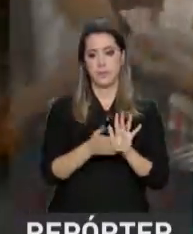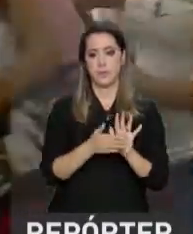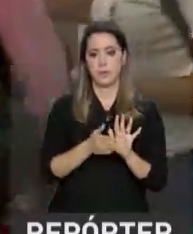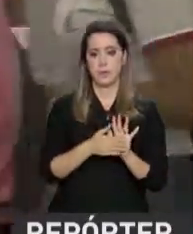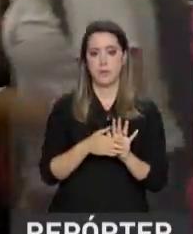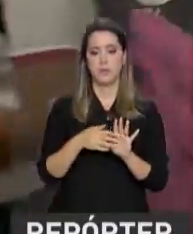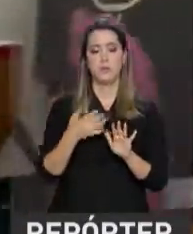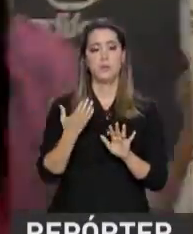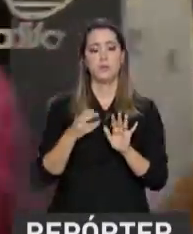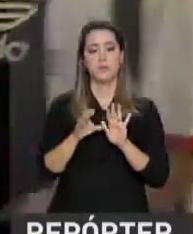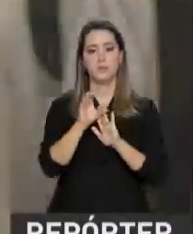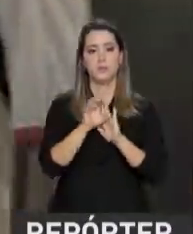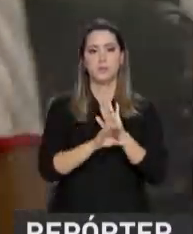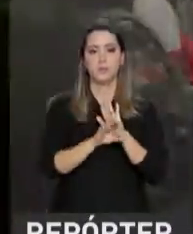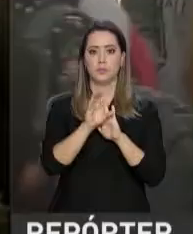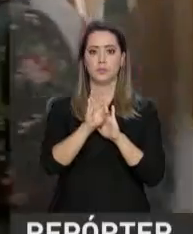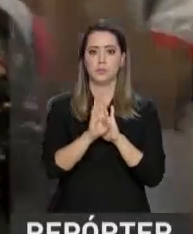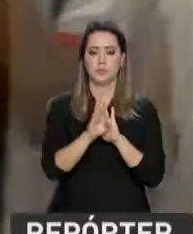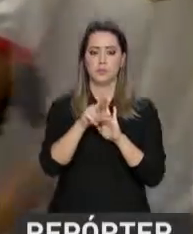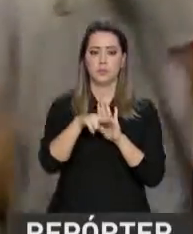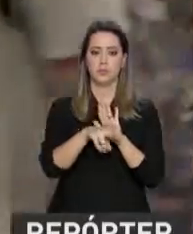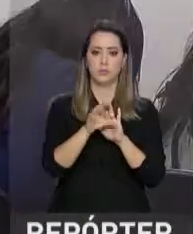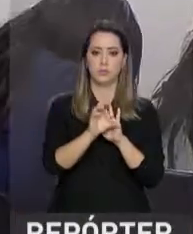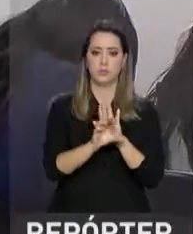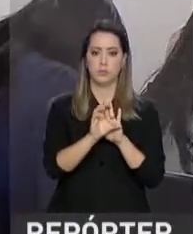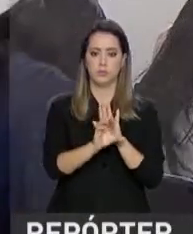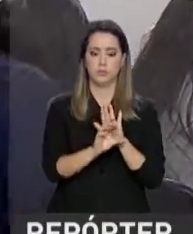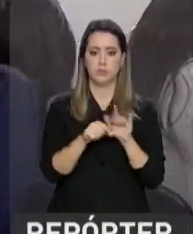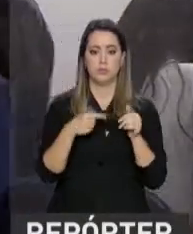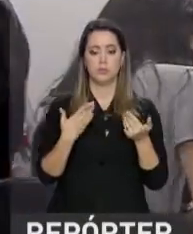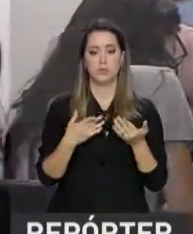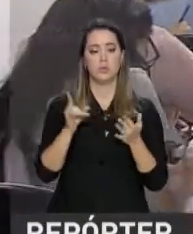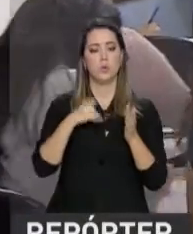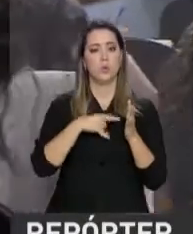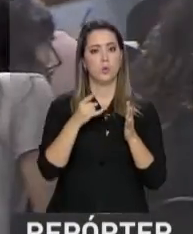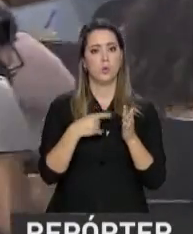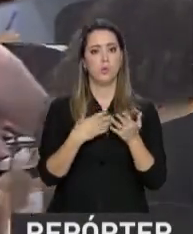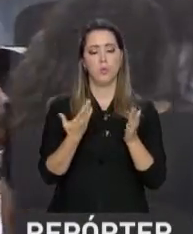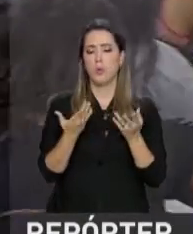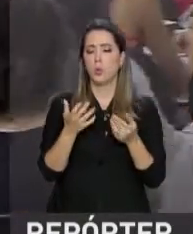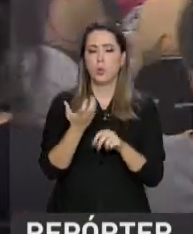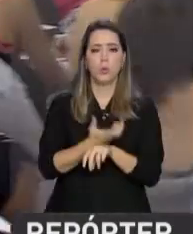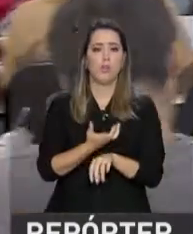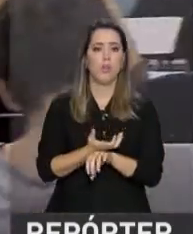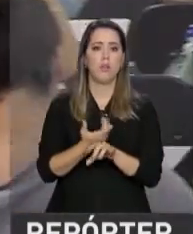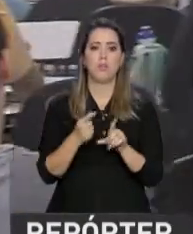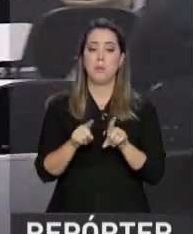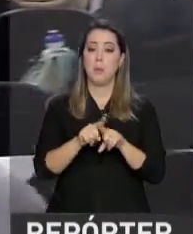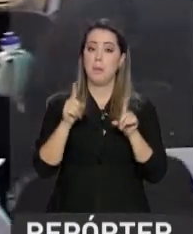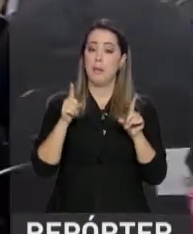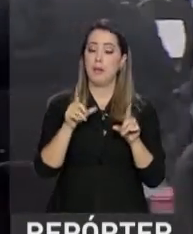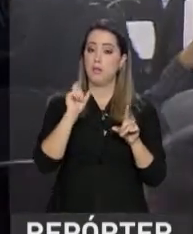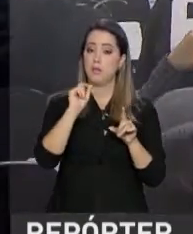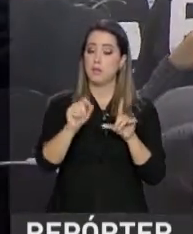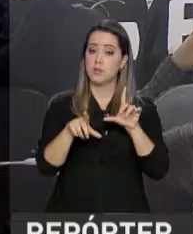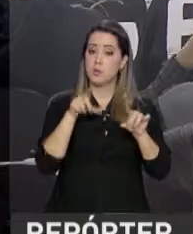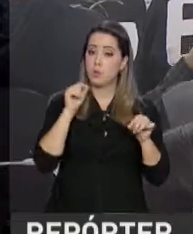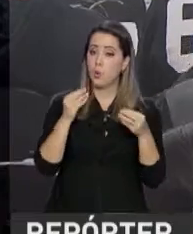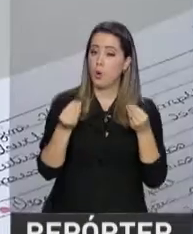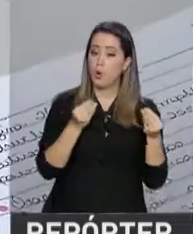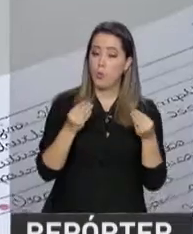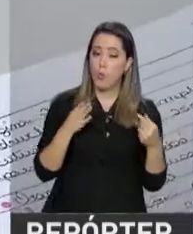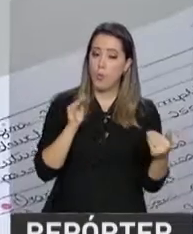que a base nacional comum curricular traz o documento não estabelece um currículo mais definir o ponto aonde se quer chegar